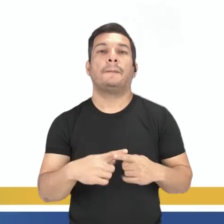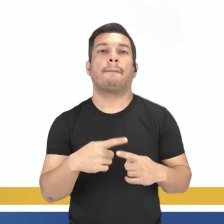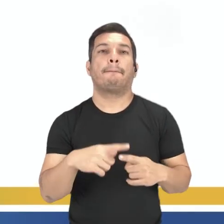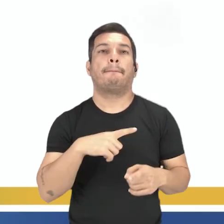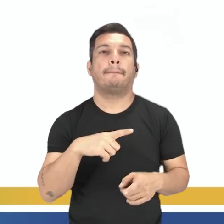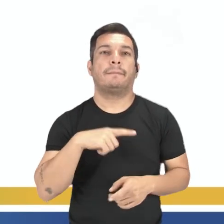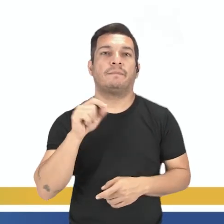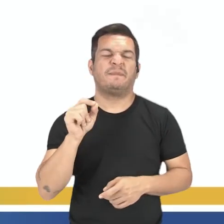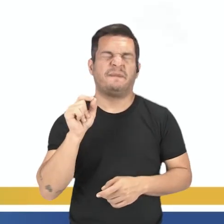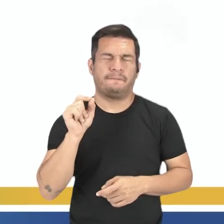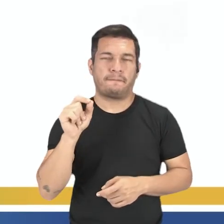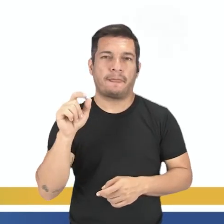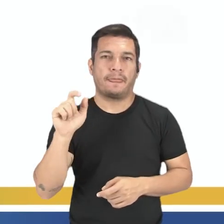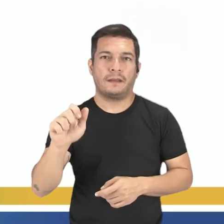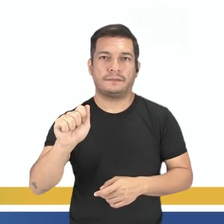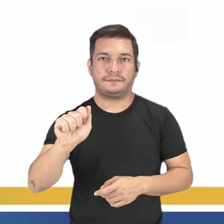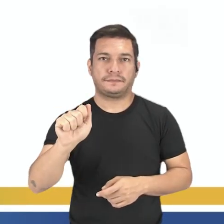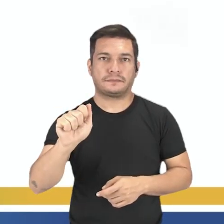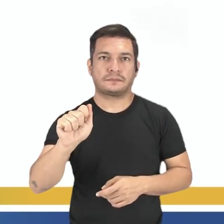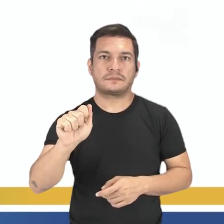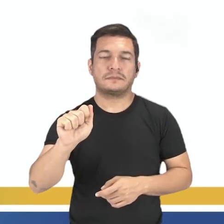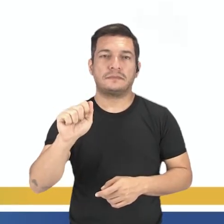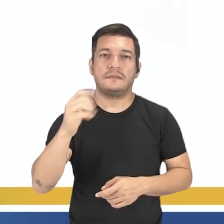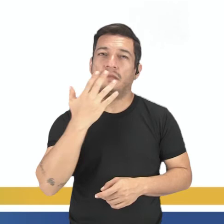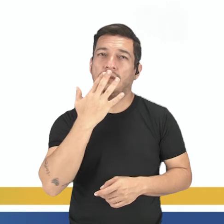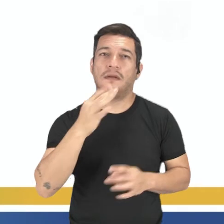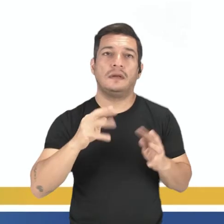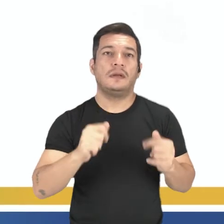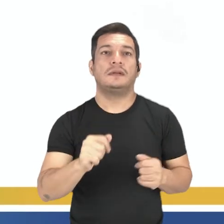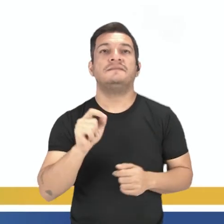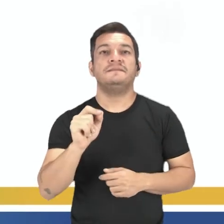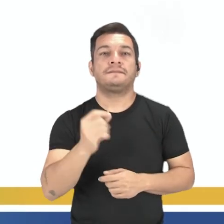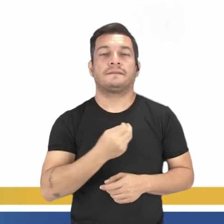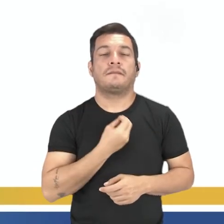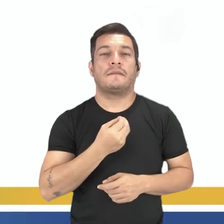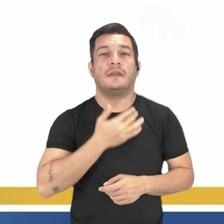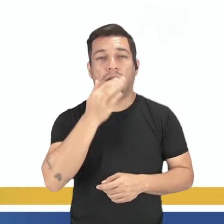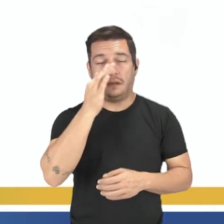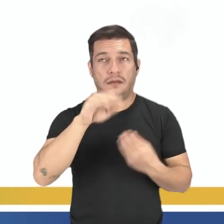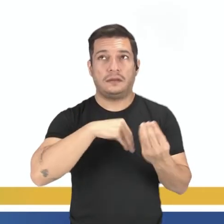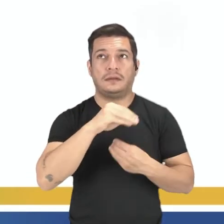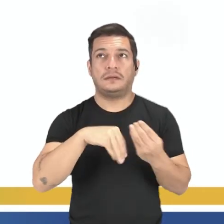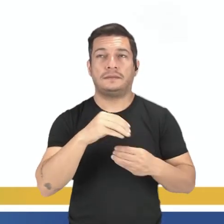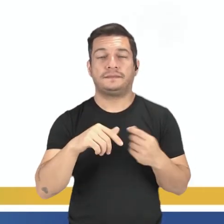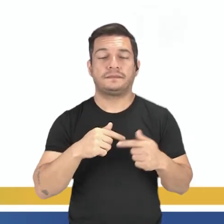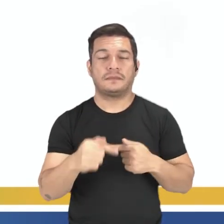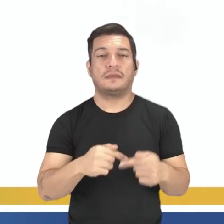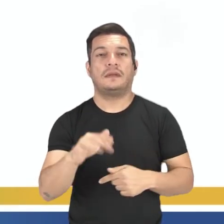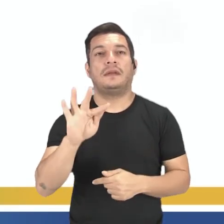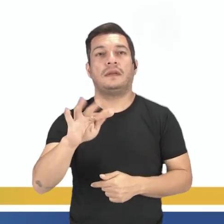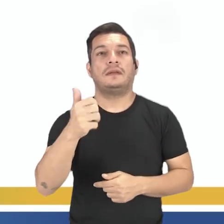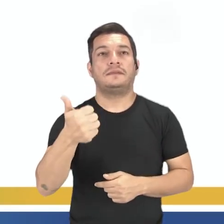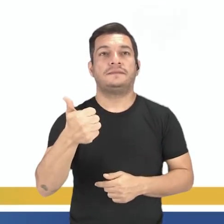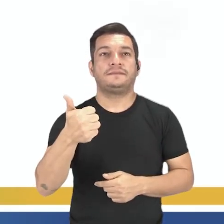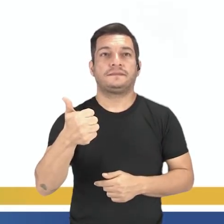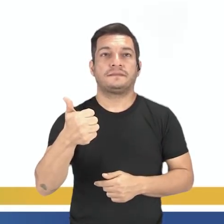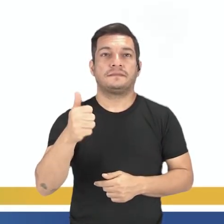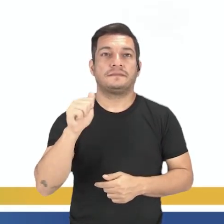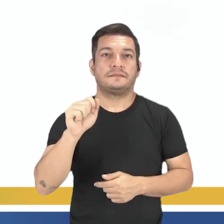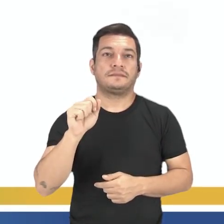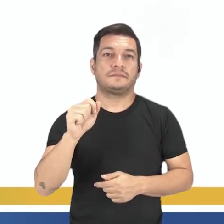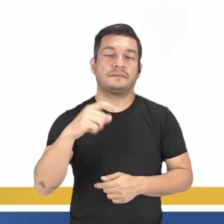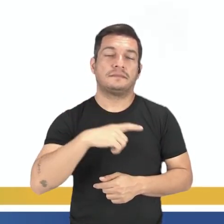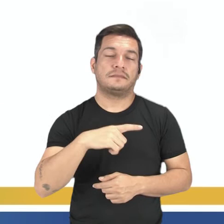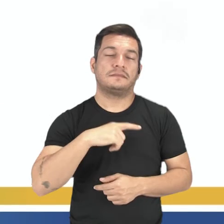a dominância da cor em todos esses indivíduos. Quando eu cruzo essa geração F1 novamente, eu vou ter